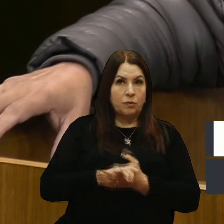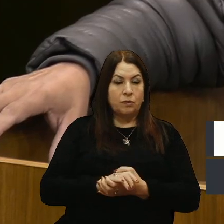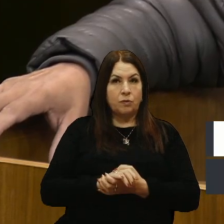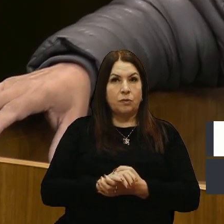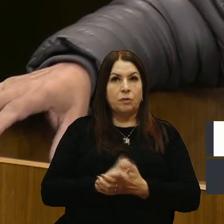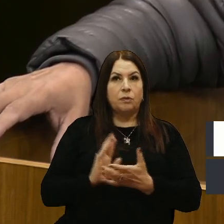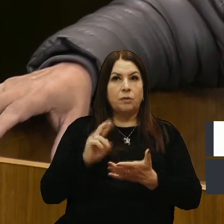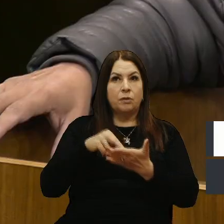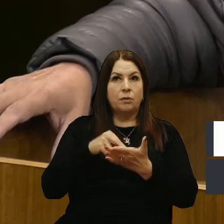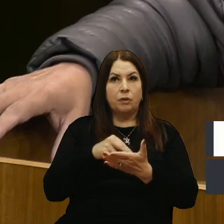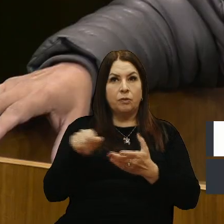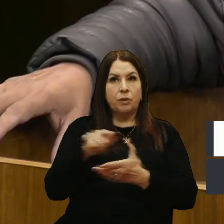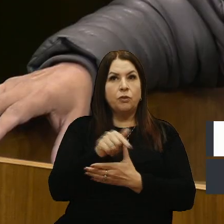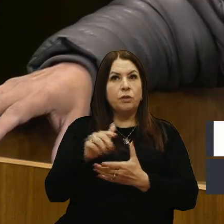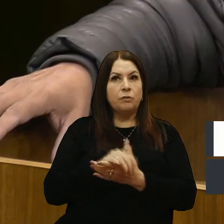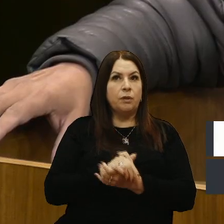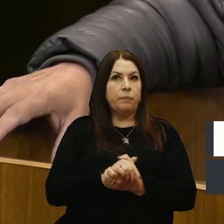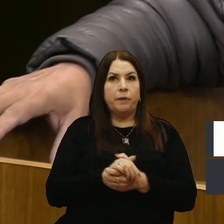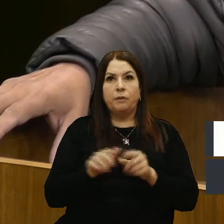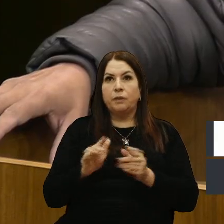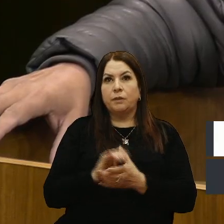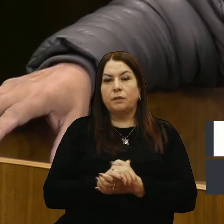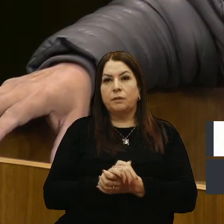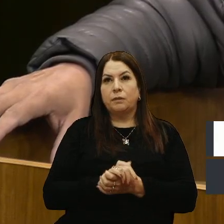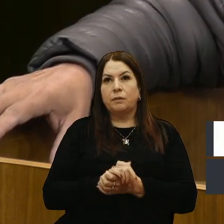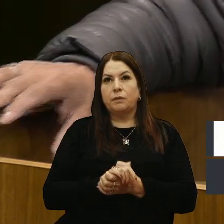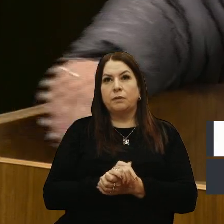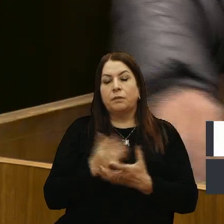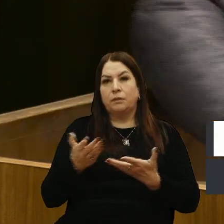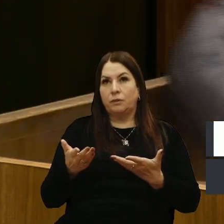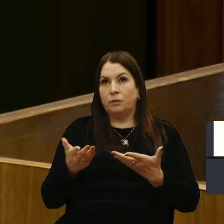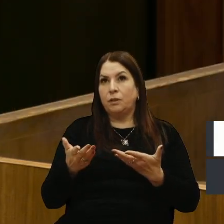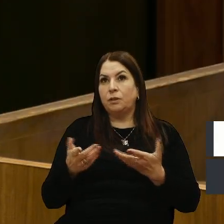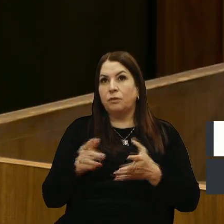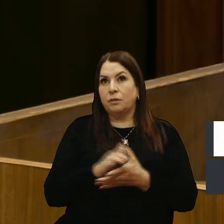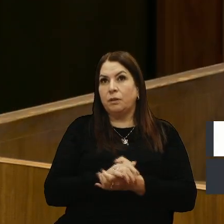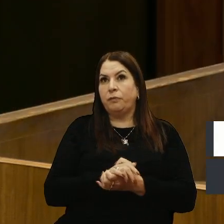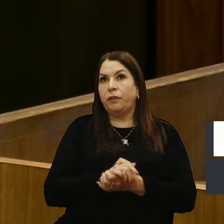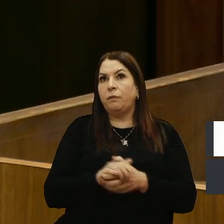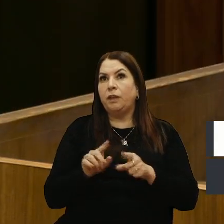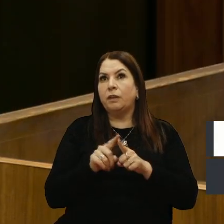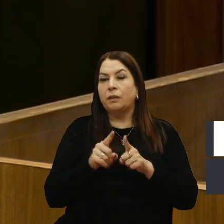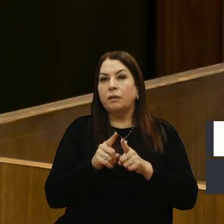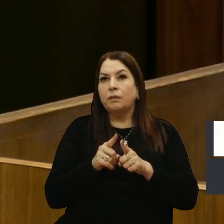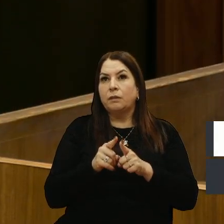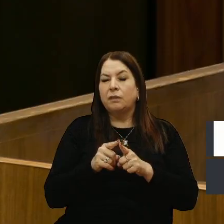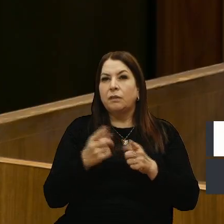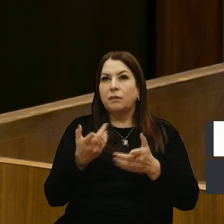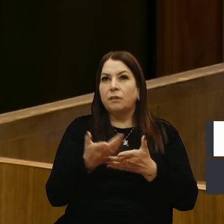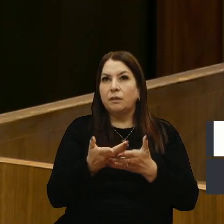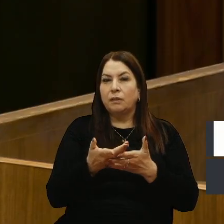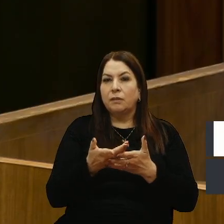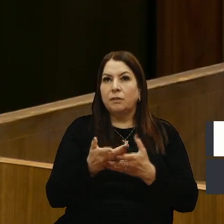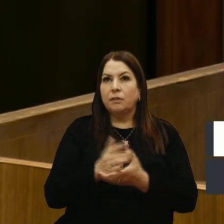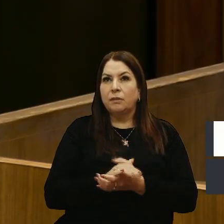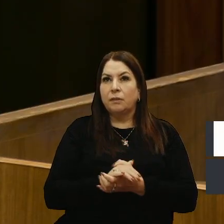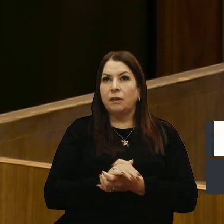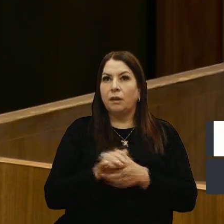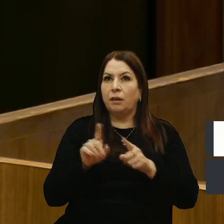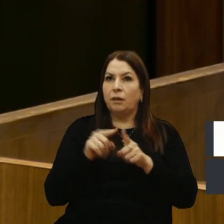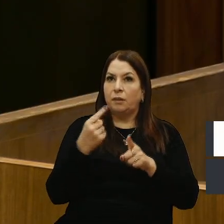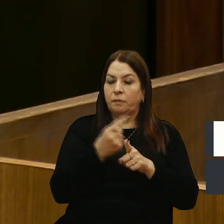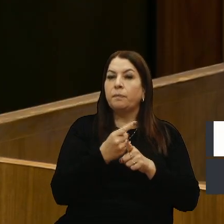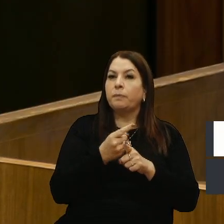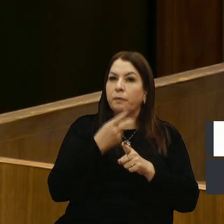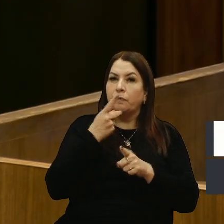essa realidade que a gente vive na nossa cidade. Então, queria que a gente refletisse